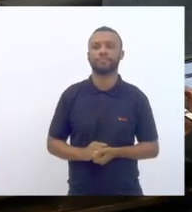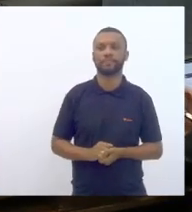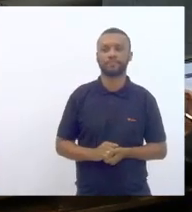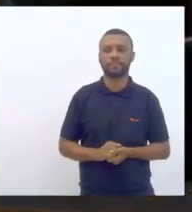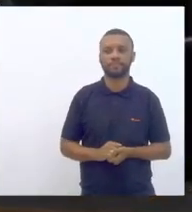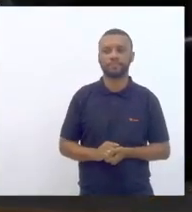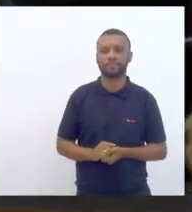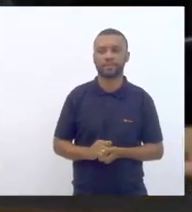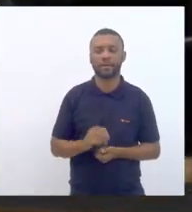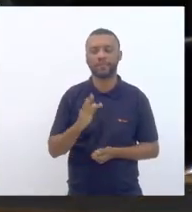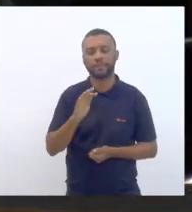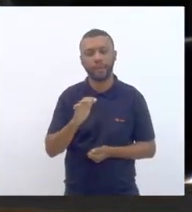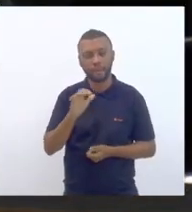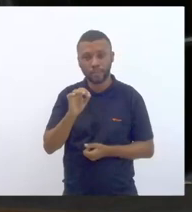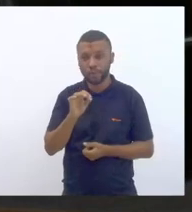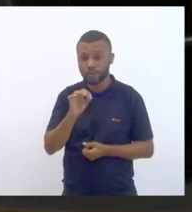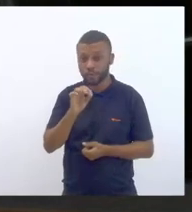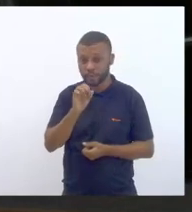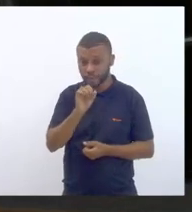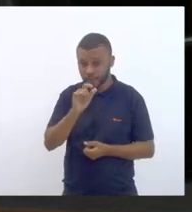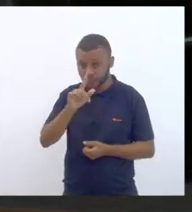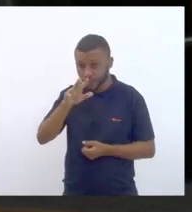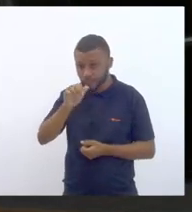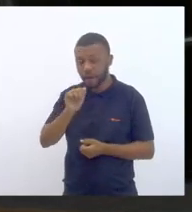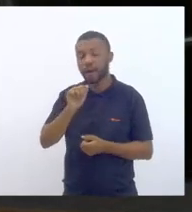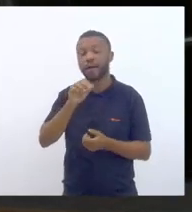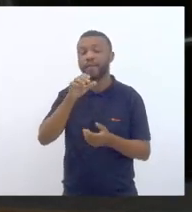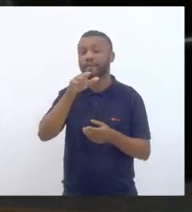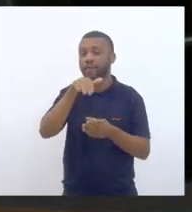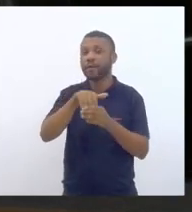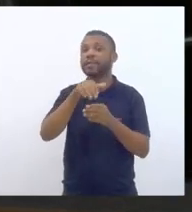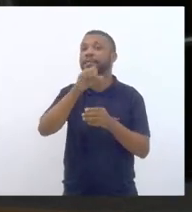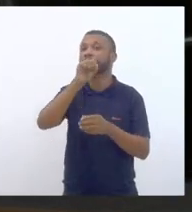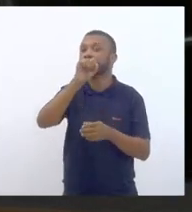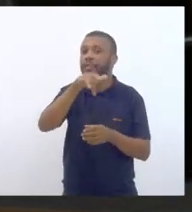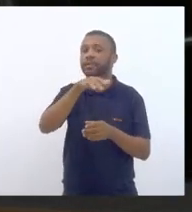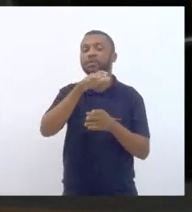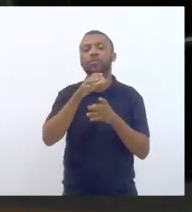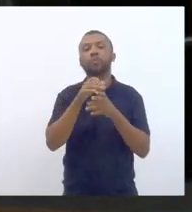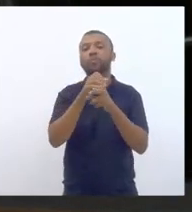Fábio sim, vota. Fábio Silva, vota sim, 18.